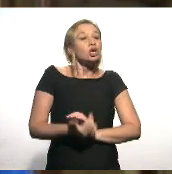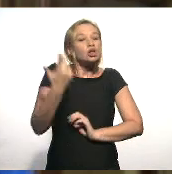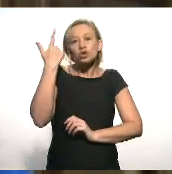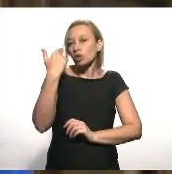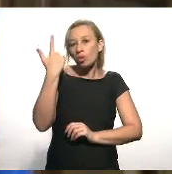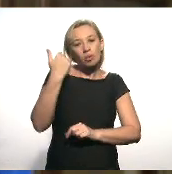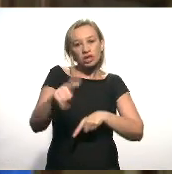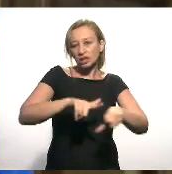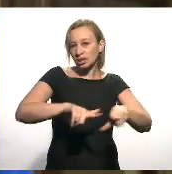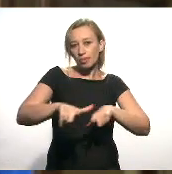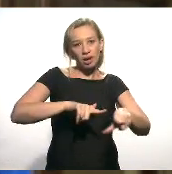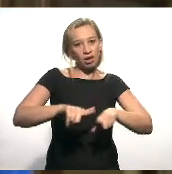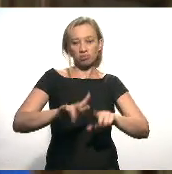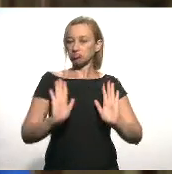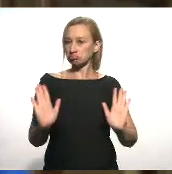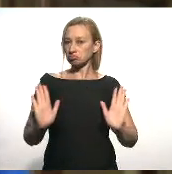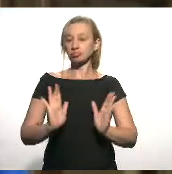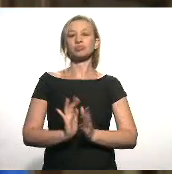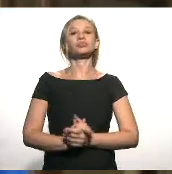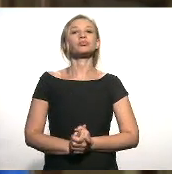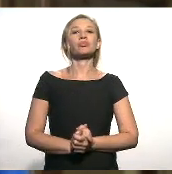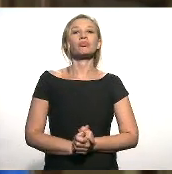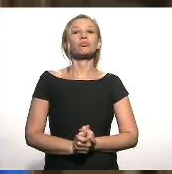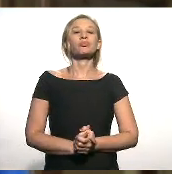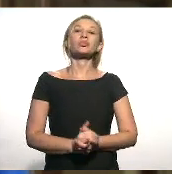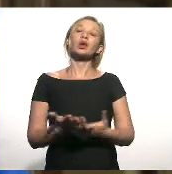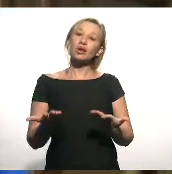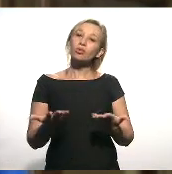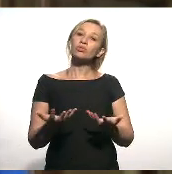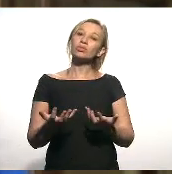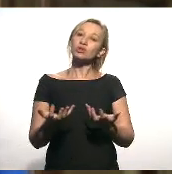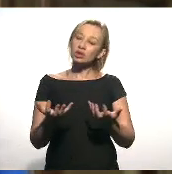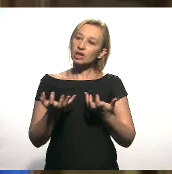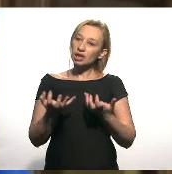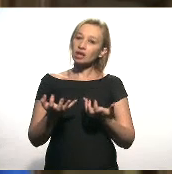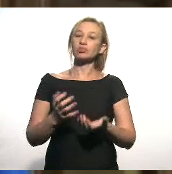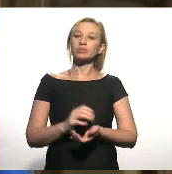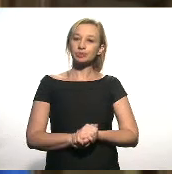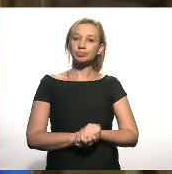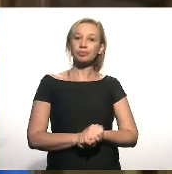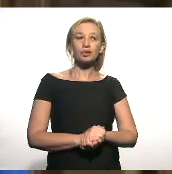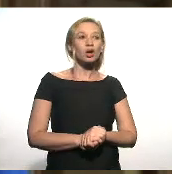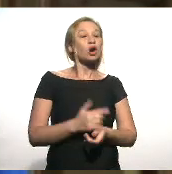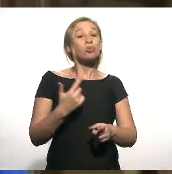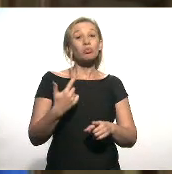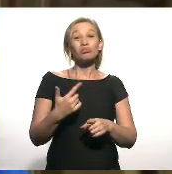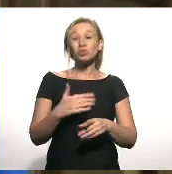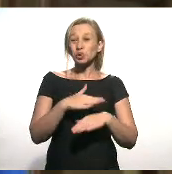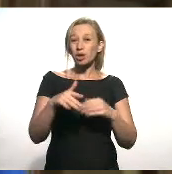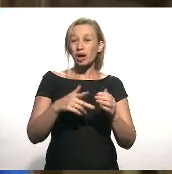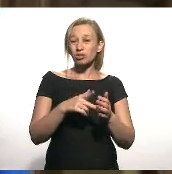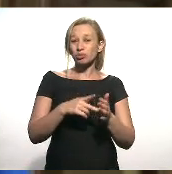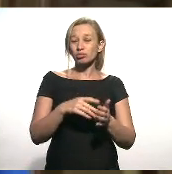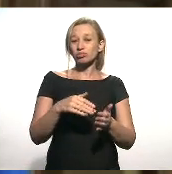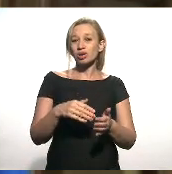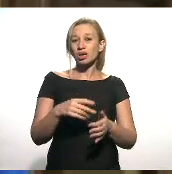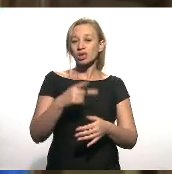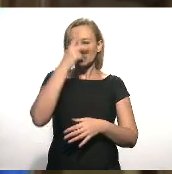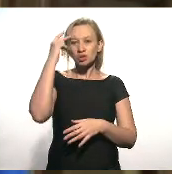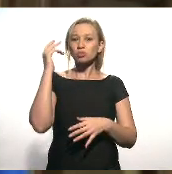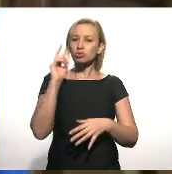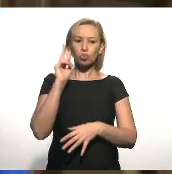rede formal da economia. Então, é essa a tentativa. Porque todo mundo olha, e é justo